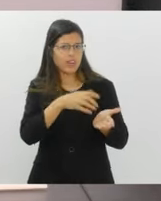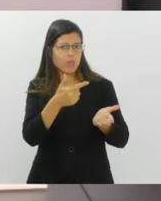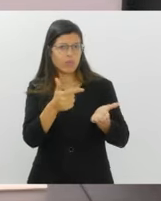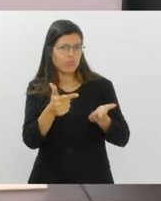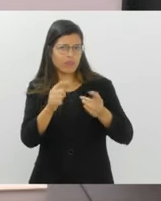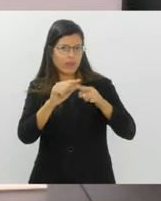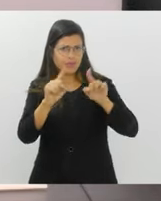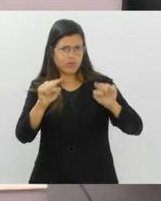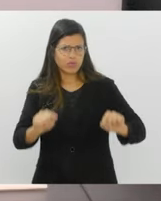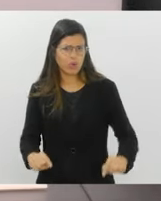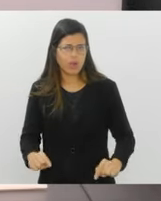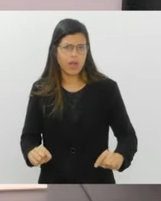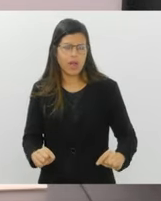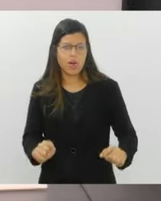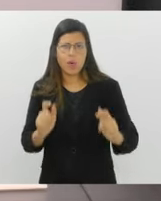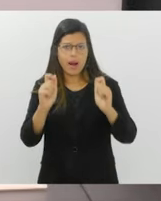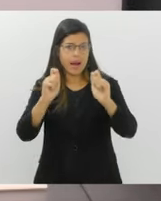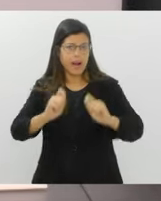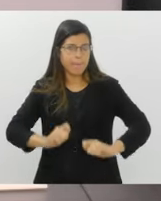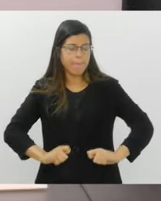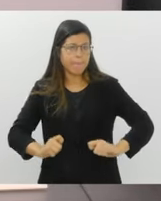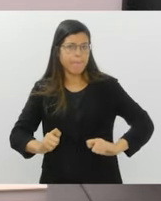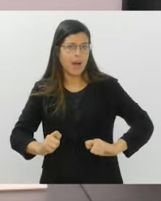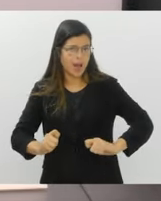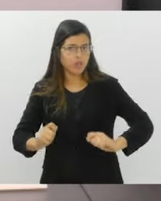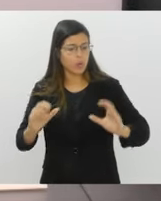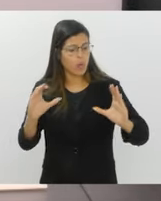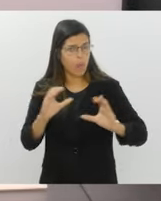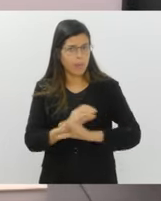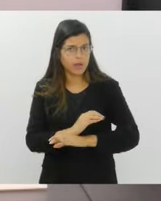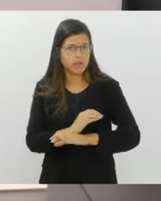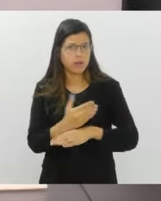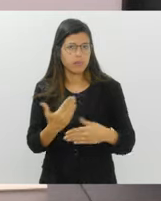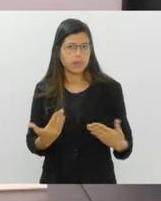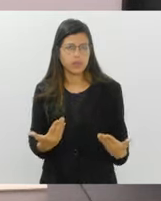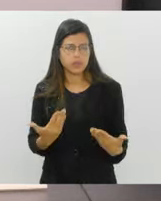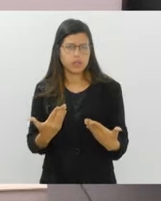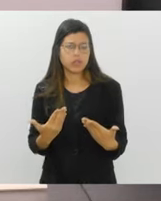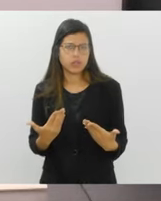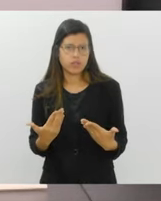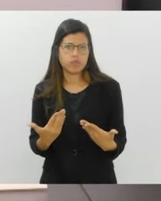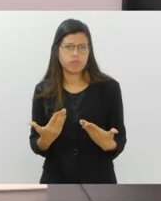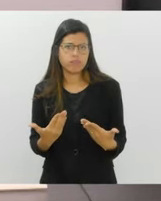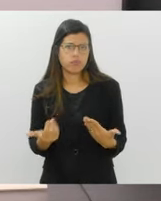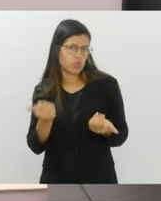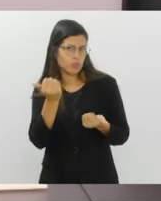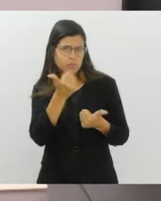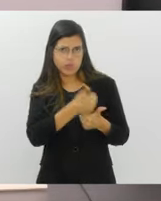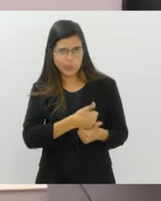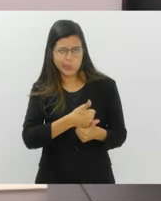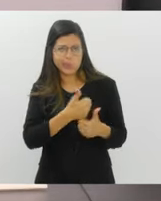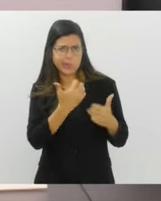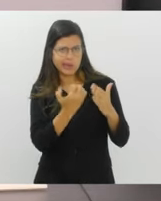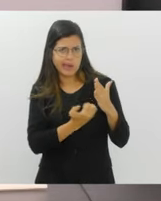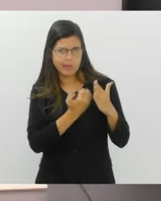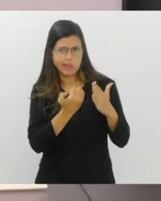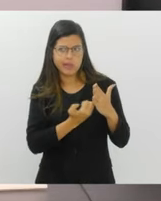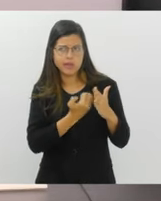funcional capaz de integralmente assumir a Supervia. Pode ter